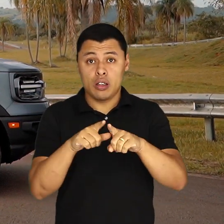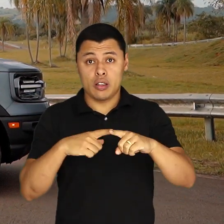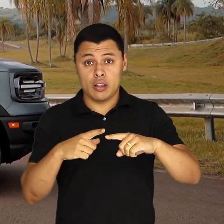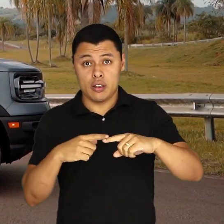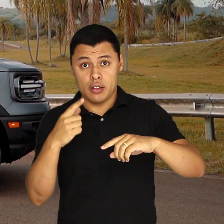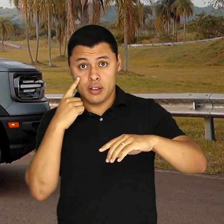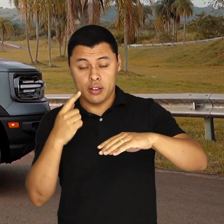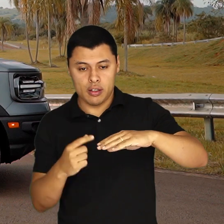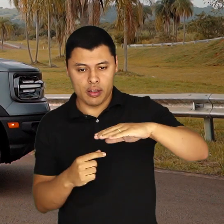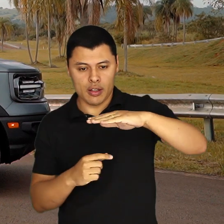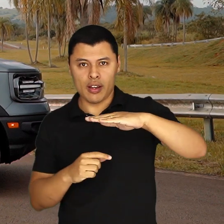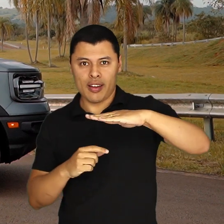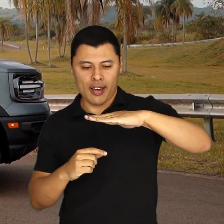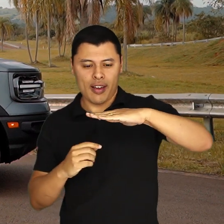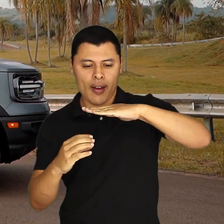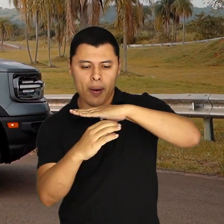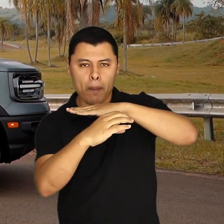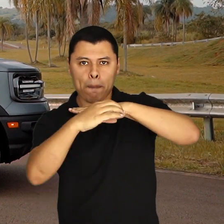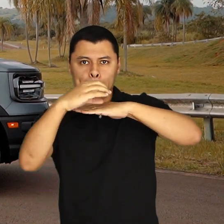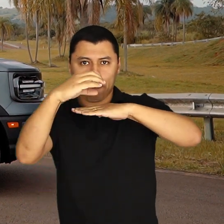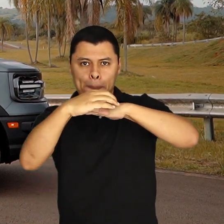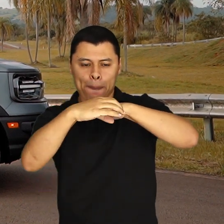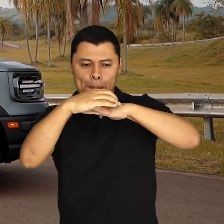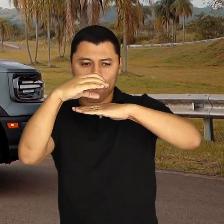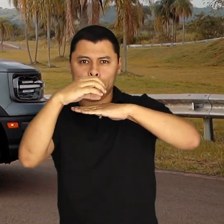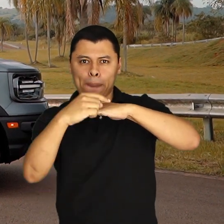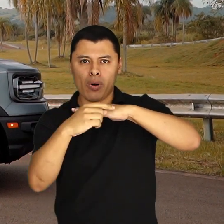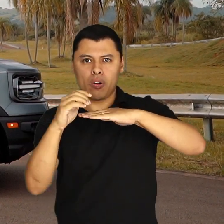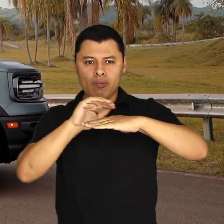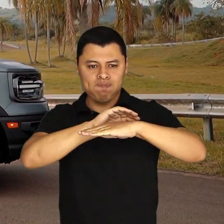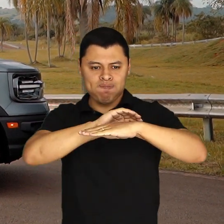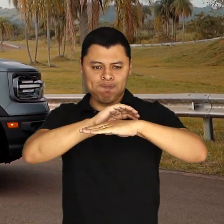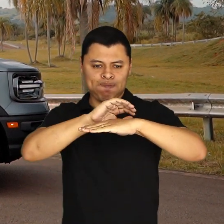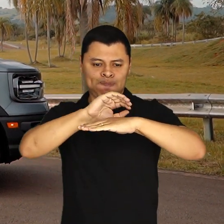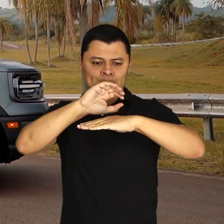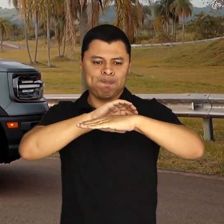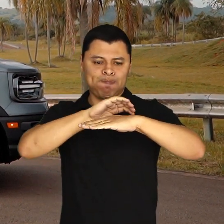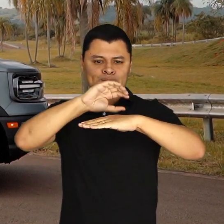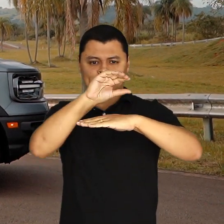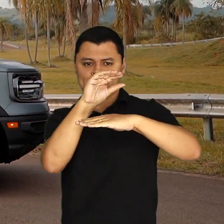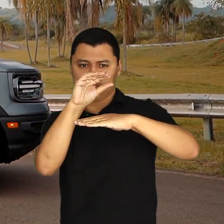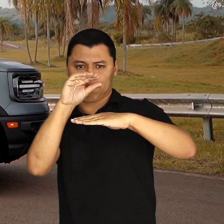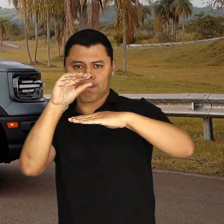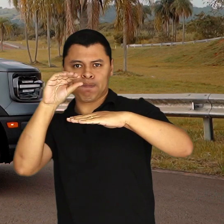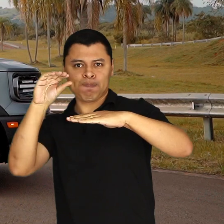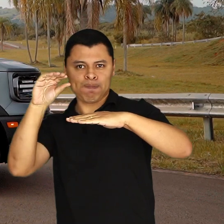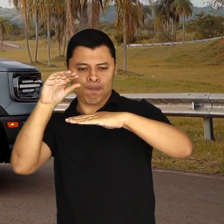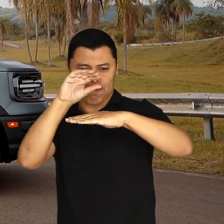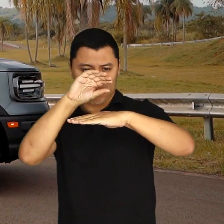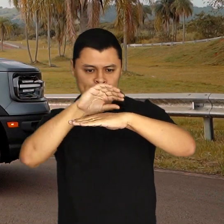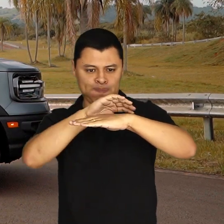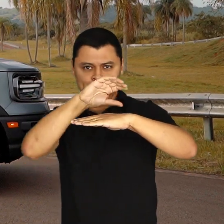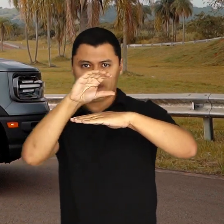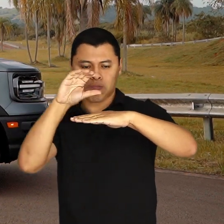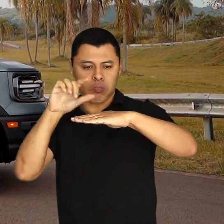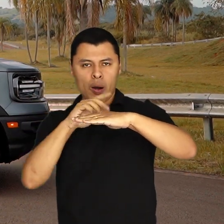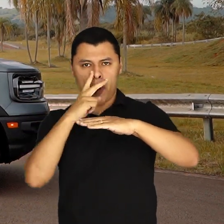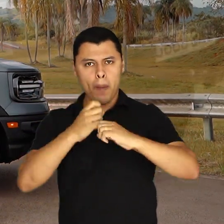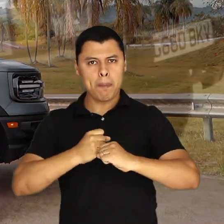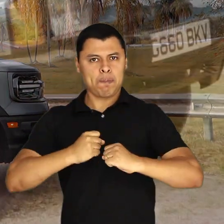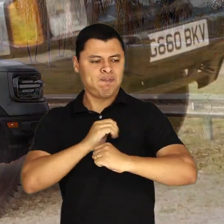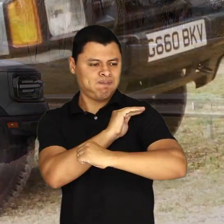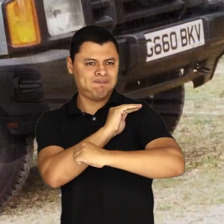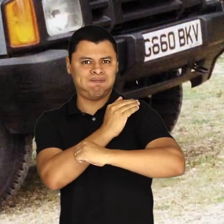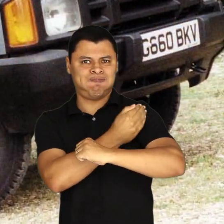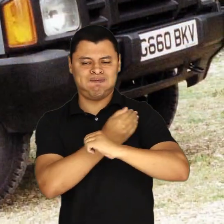a gente tem essa elevação aqui, esse pequeno músculo aqui, né, na linha de cintura, e ela conversa com essa elevação na diagonal aqui com o teto, que é um pouco até